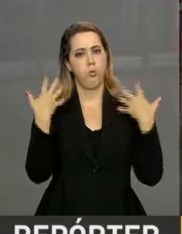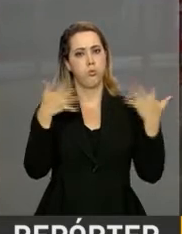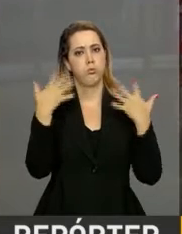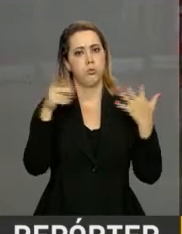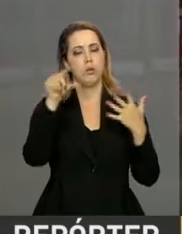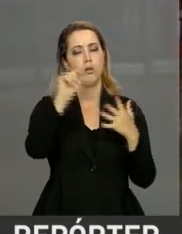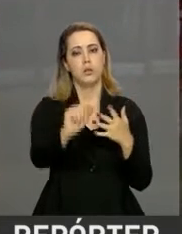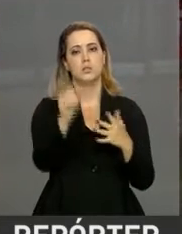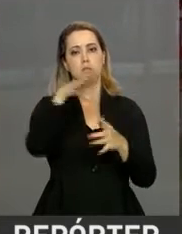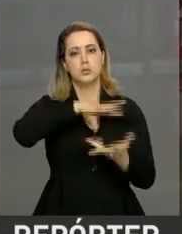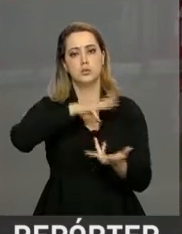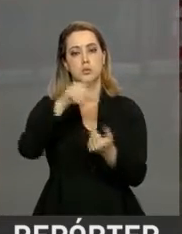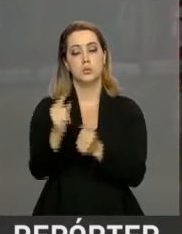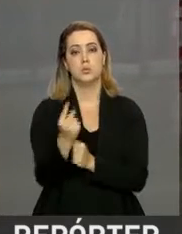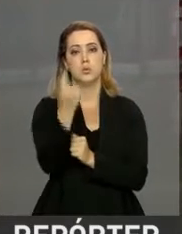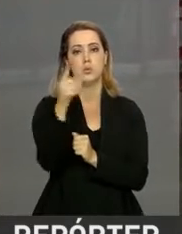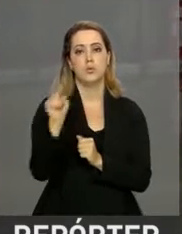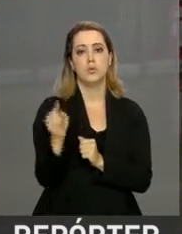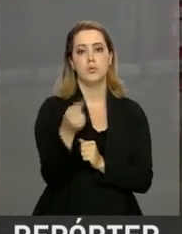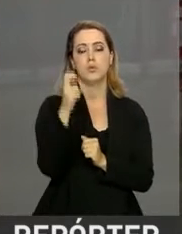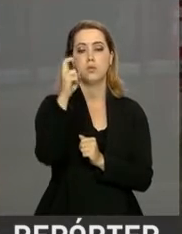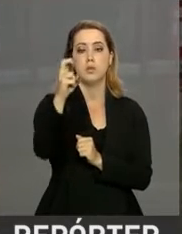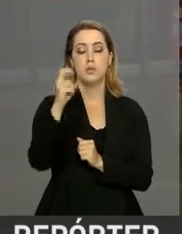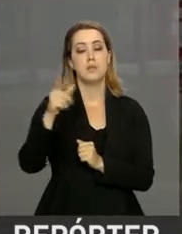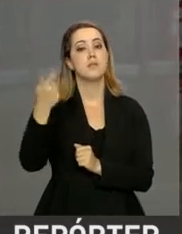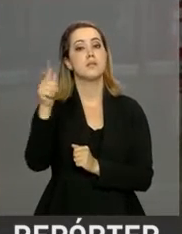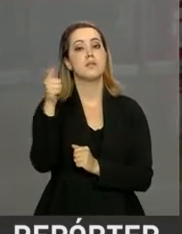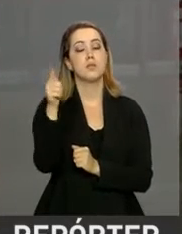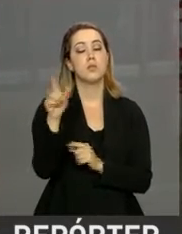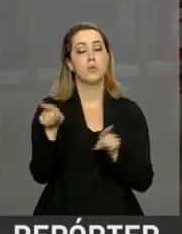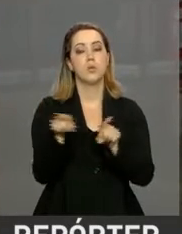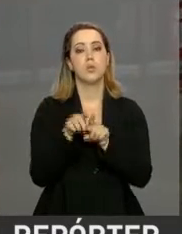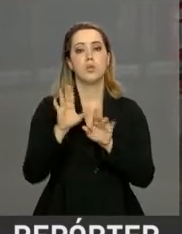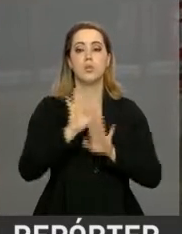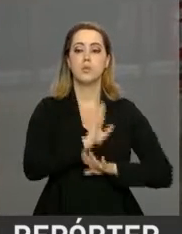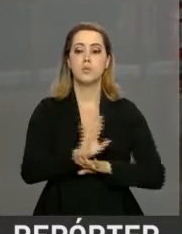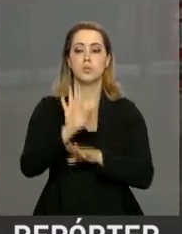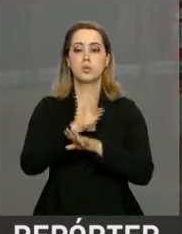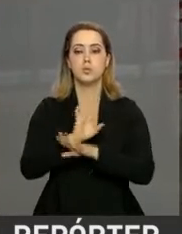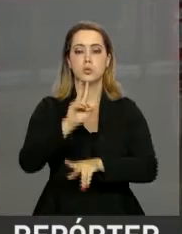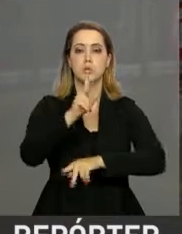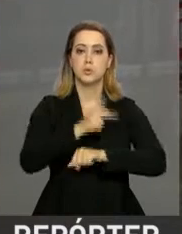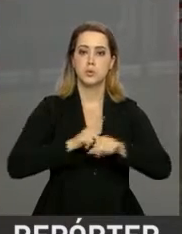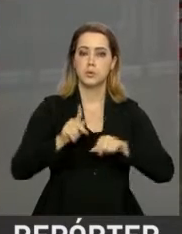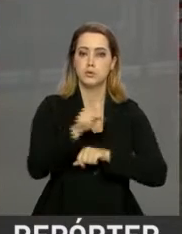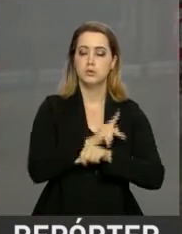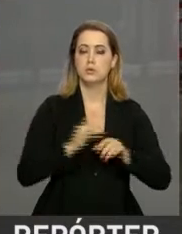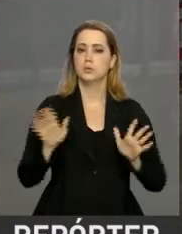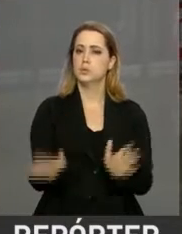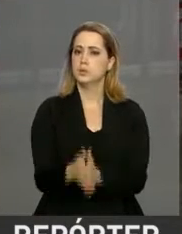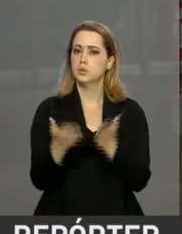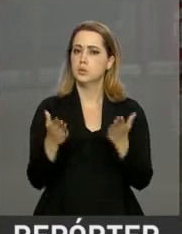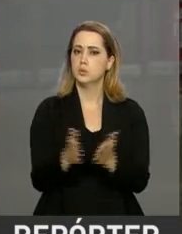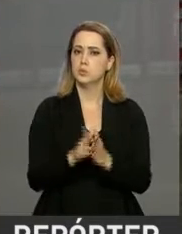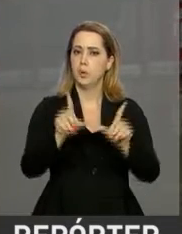menos 1,5 graus Celsius e ajudar os países mais pobres a deter o aquecimento. Um total